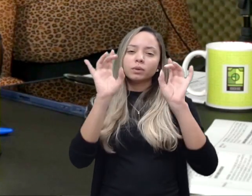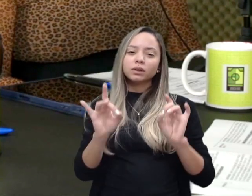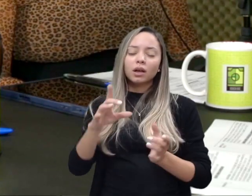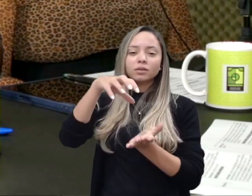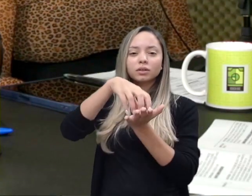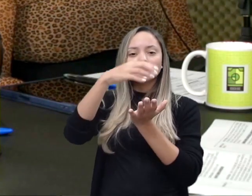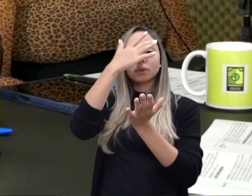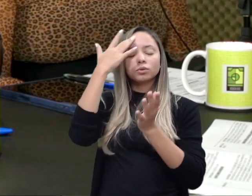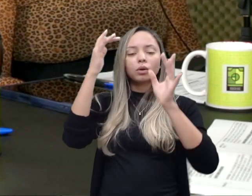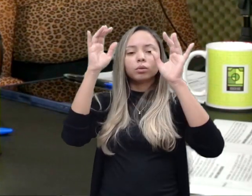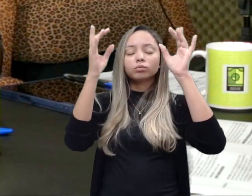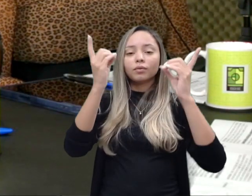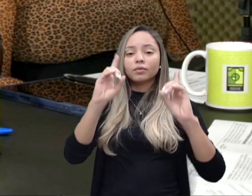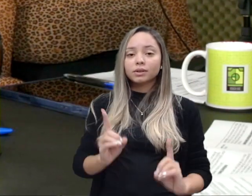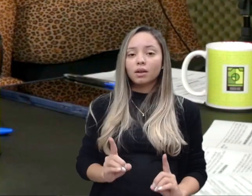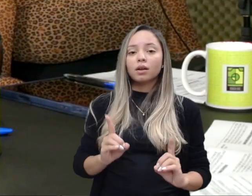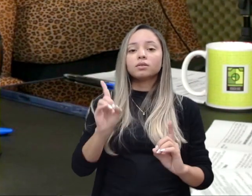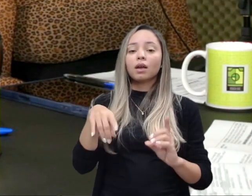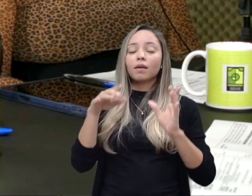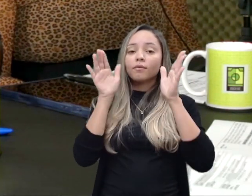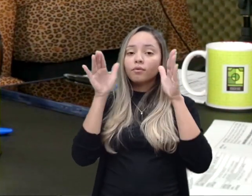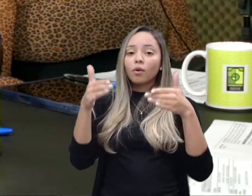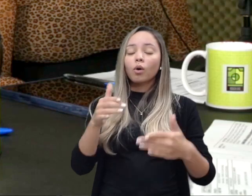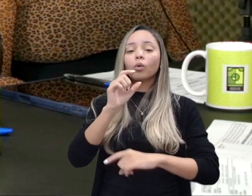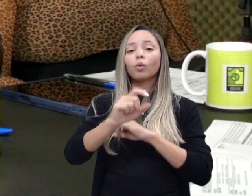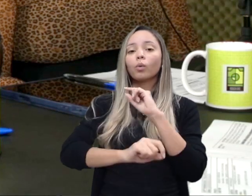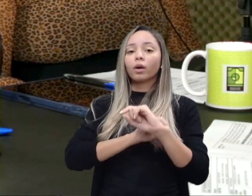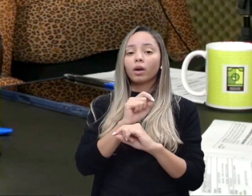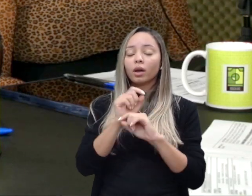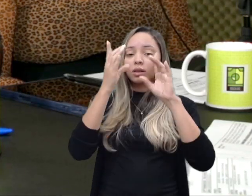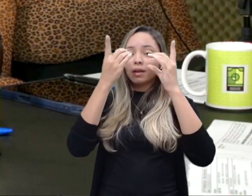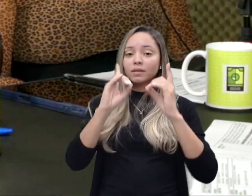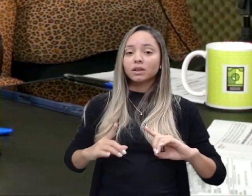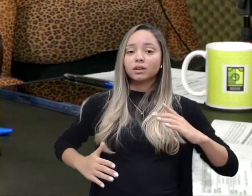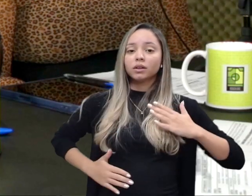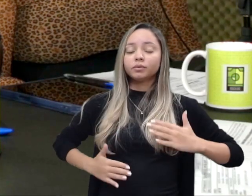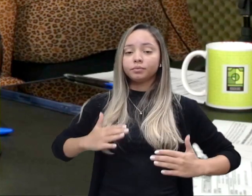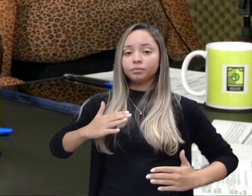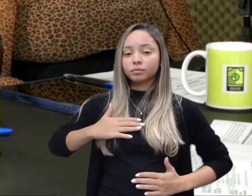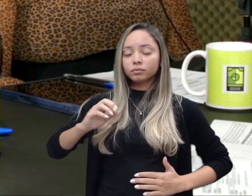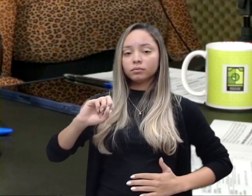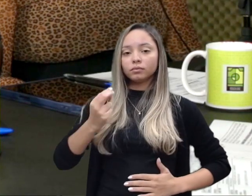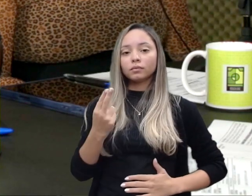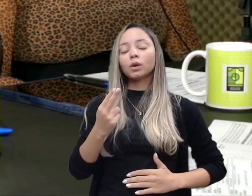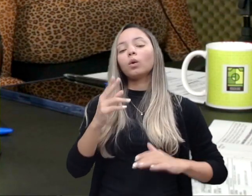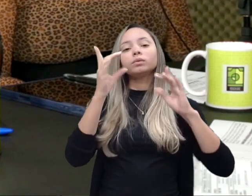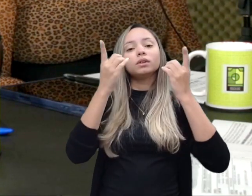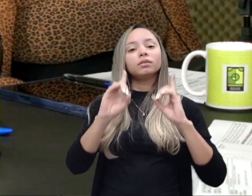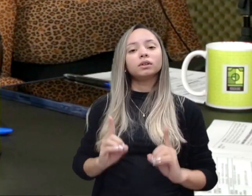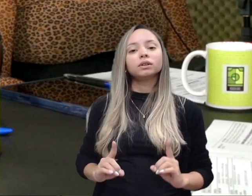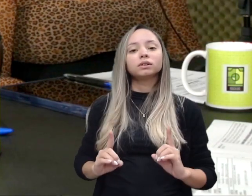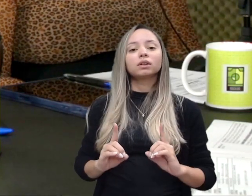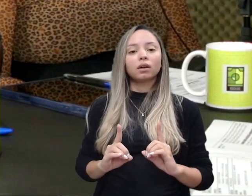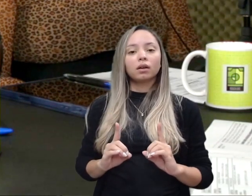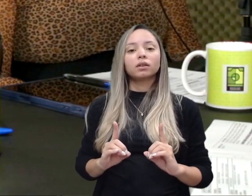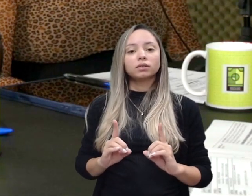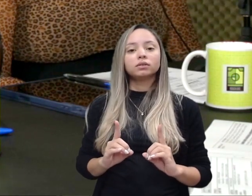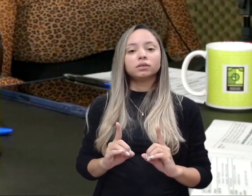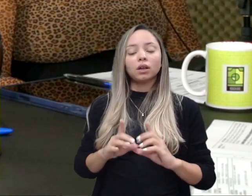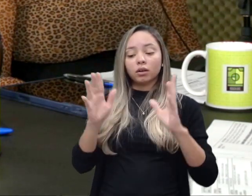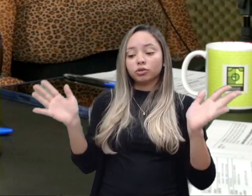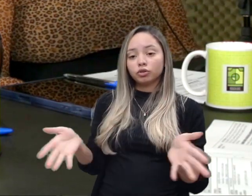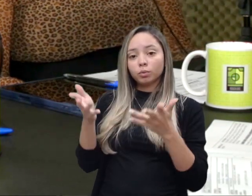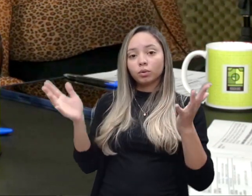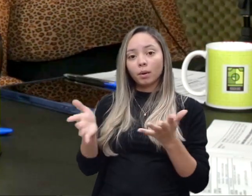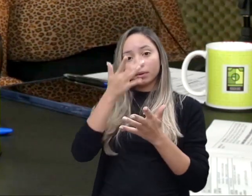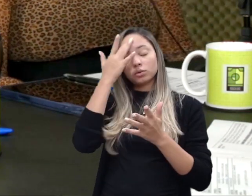tudo muito voltado para deficiências físicas ou deficiências que você pudesse colocar tornar essa pessoa economicamente ativa.